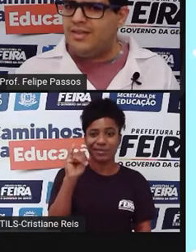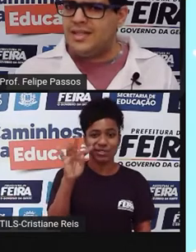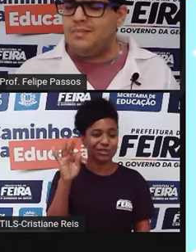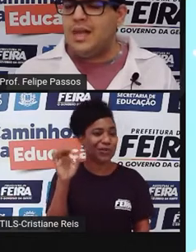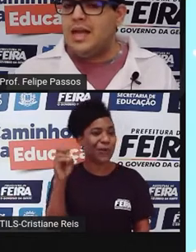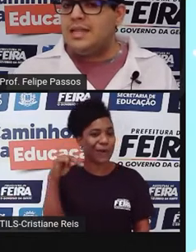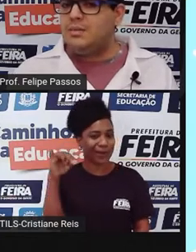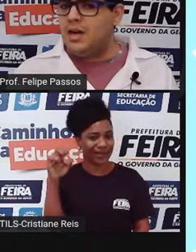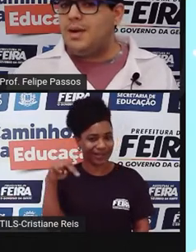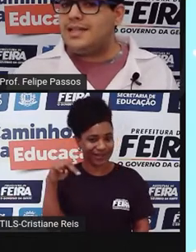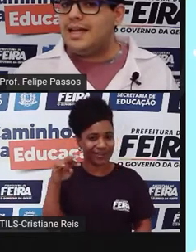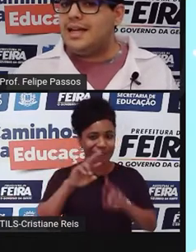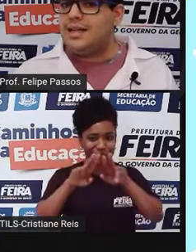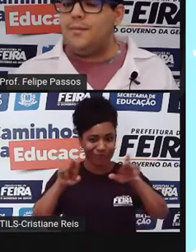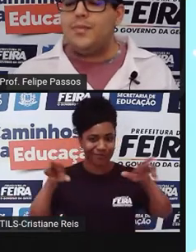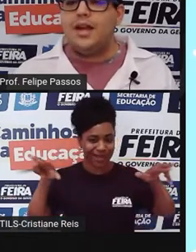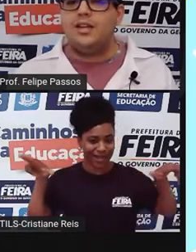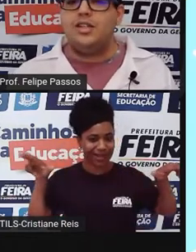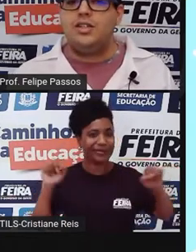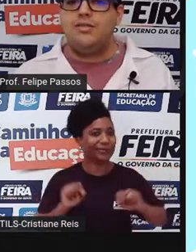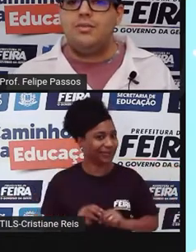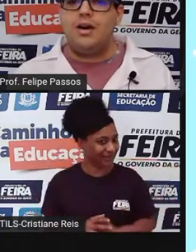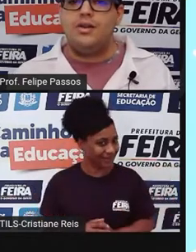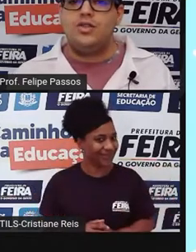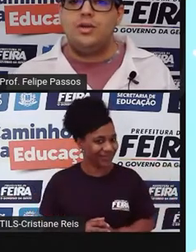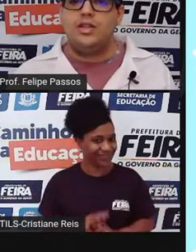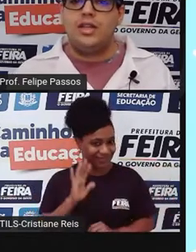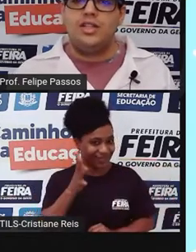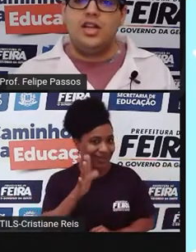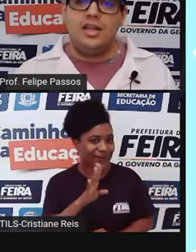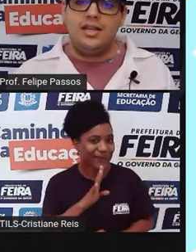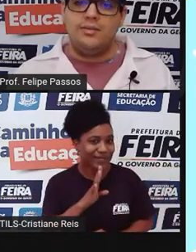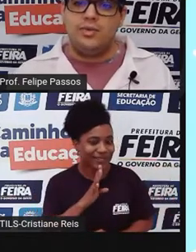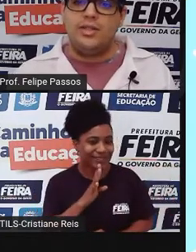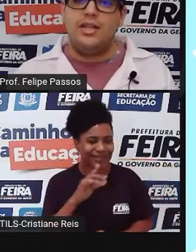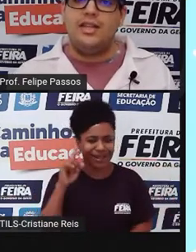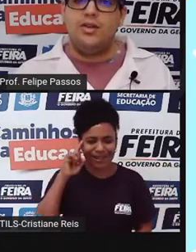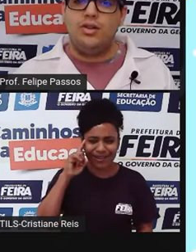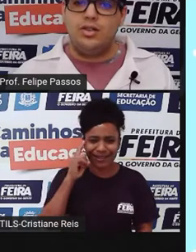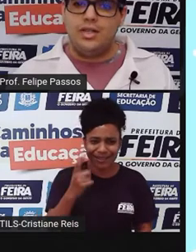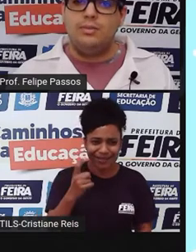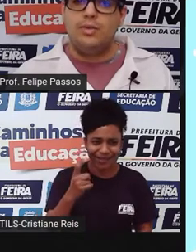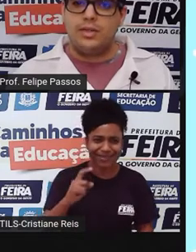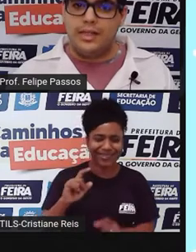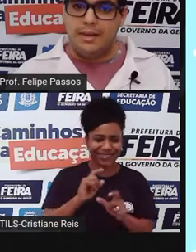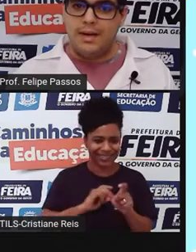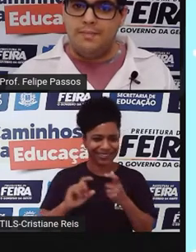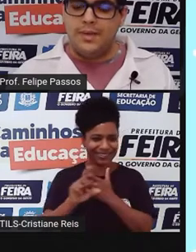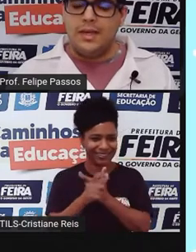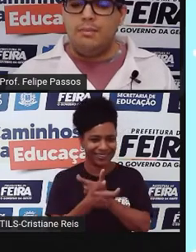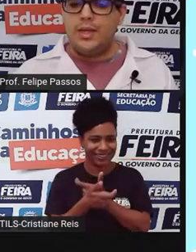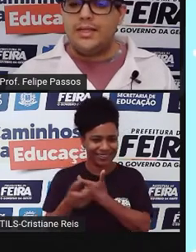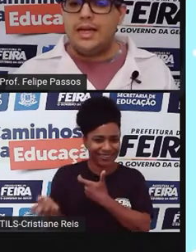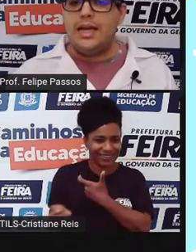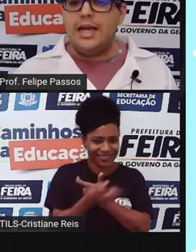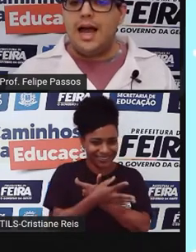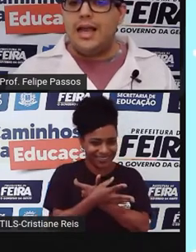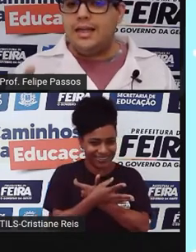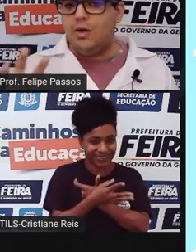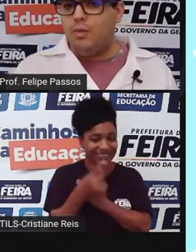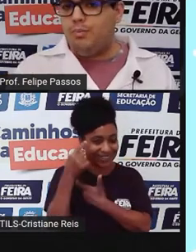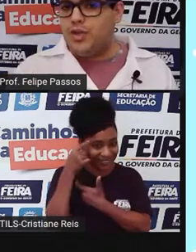dessas palavras? Semana passada, a gente teve uma aula sobre estrangeirismos e neologismos, lembra? Pois